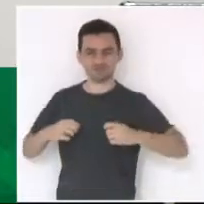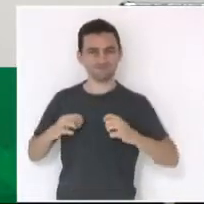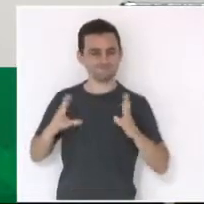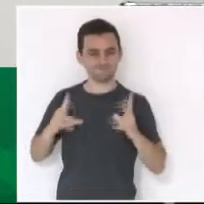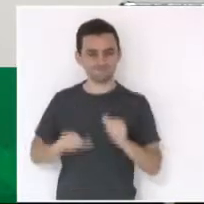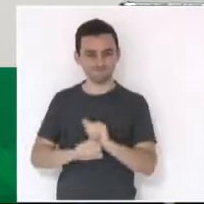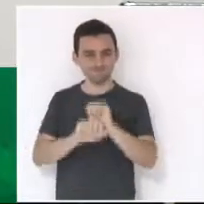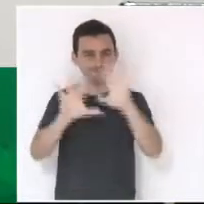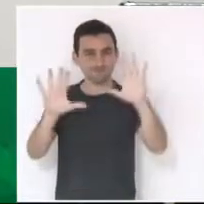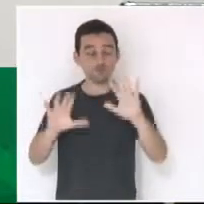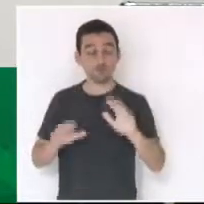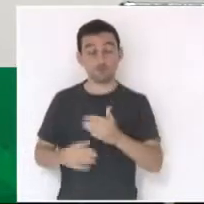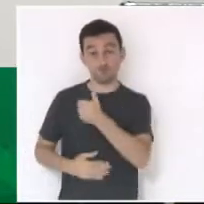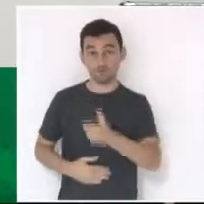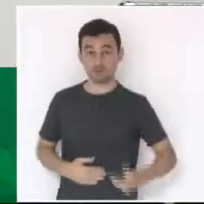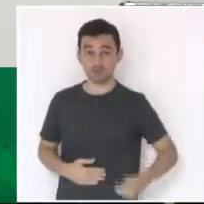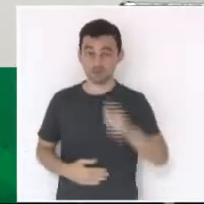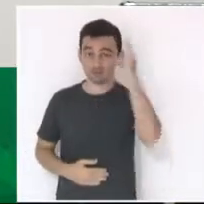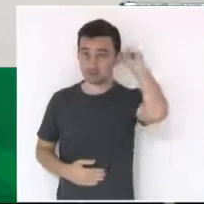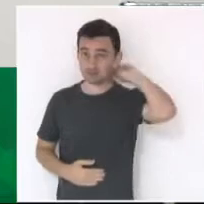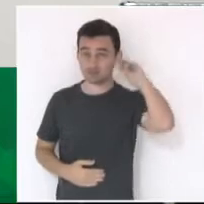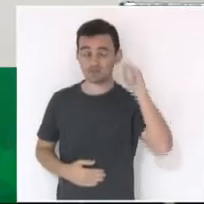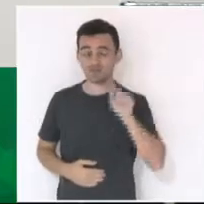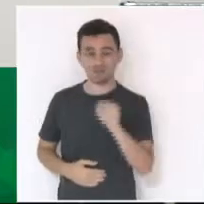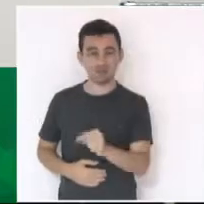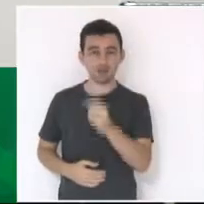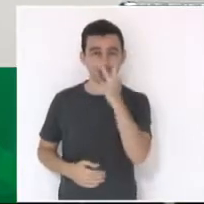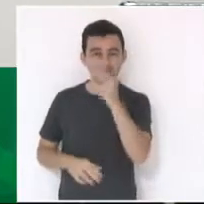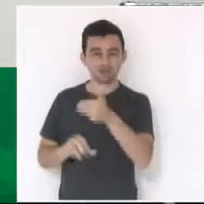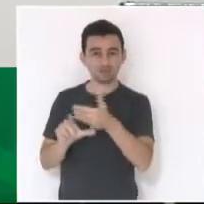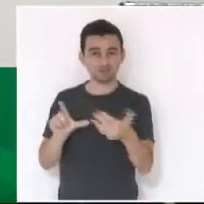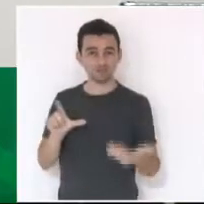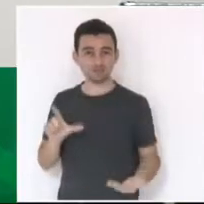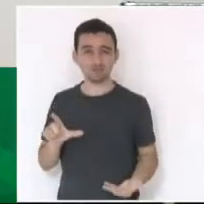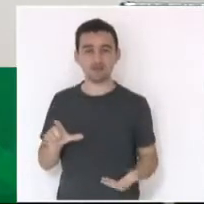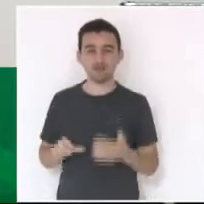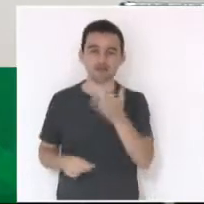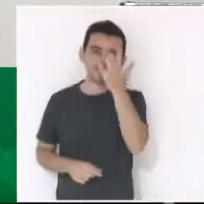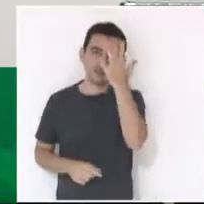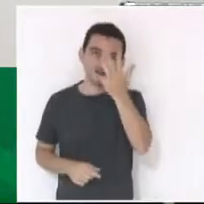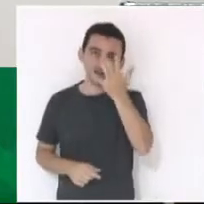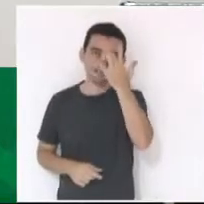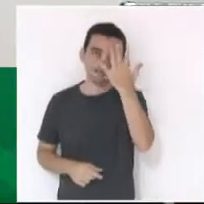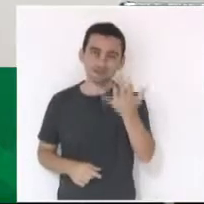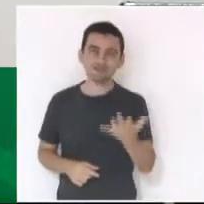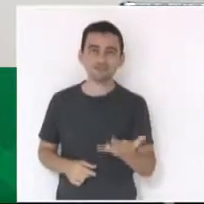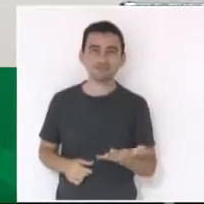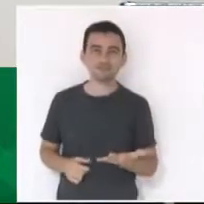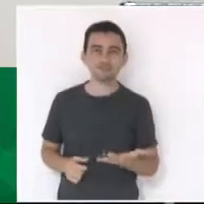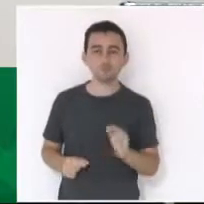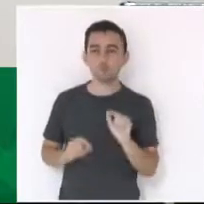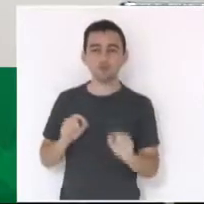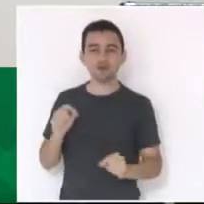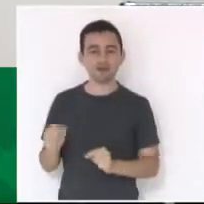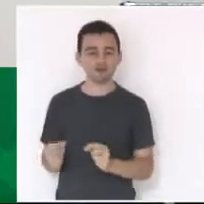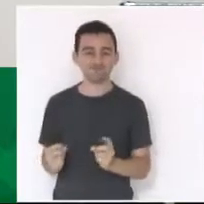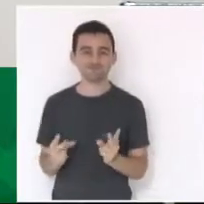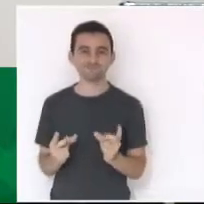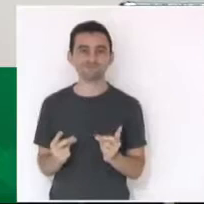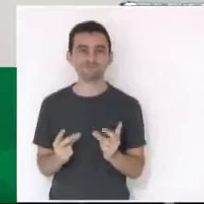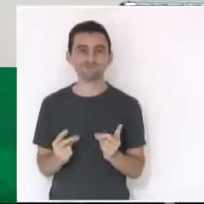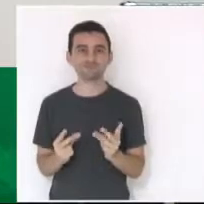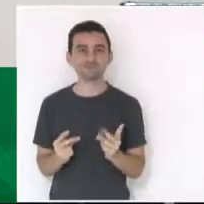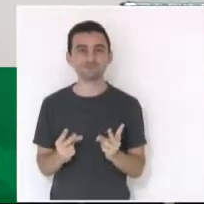o governo temer vem se caracterizando pela facilidade de descartar bens e ativos